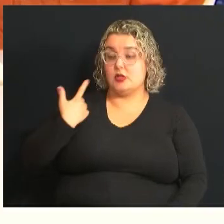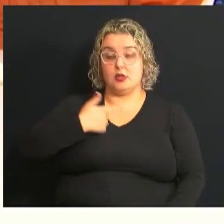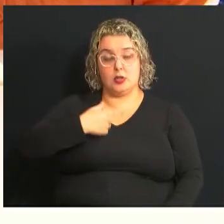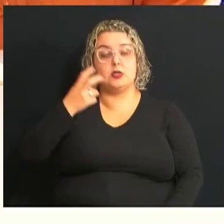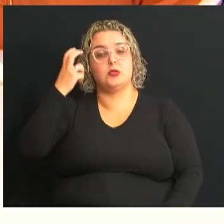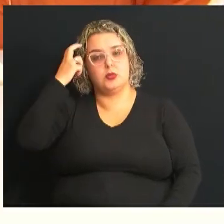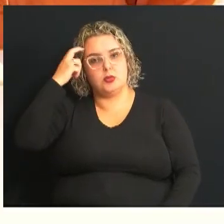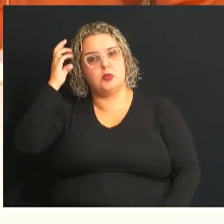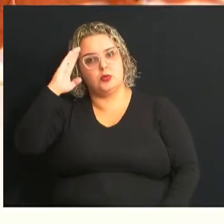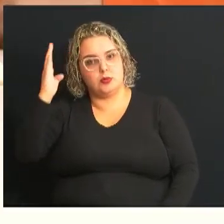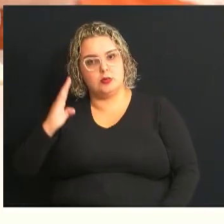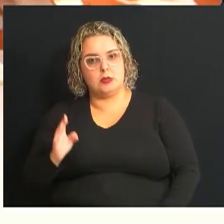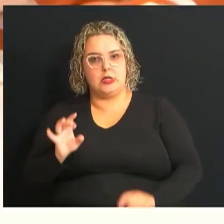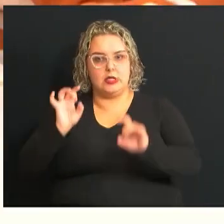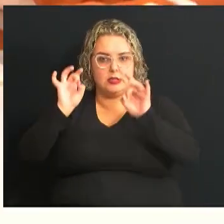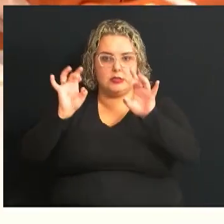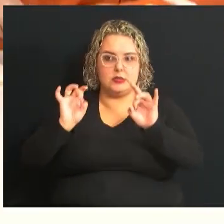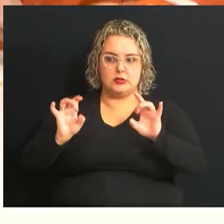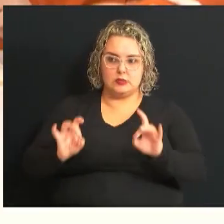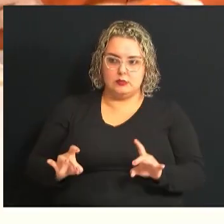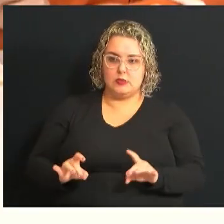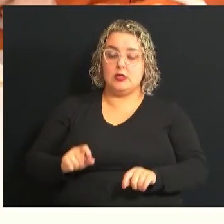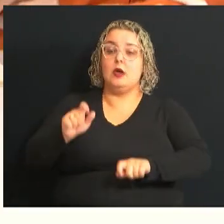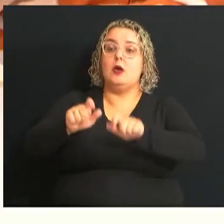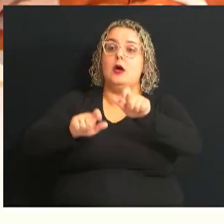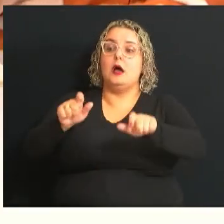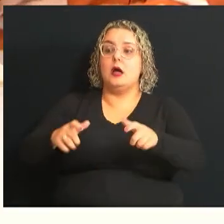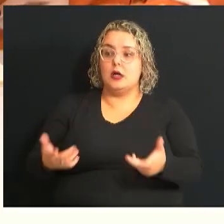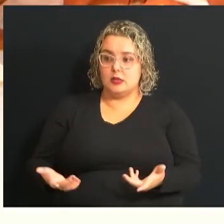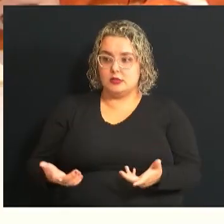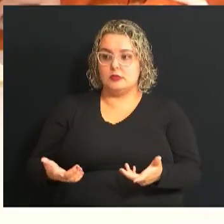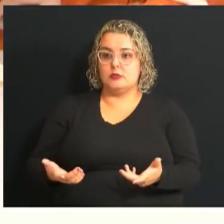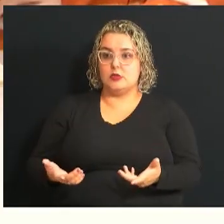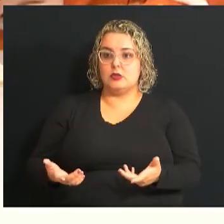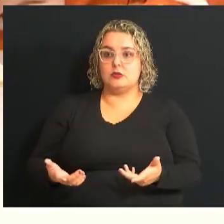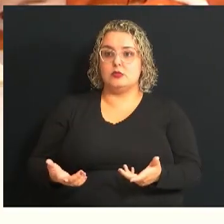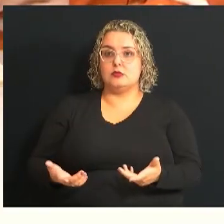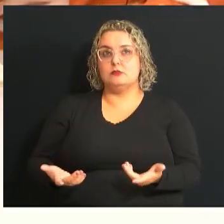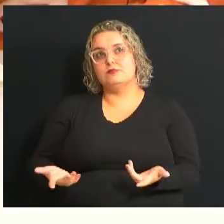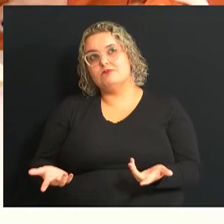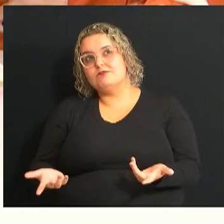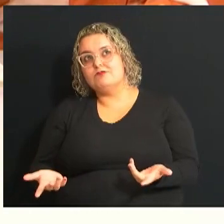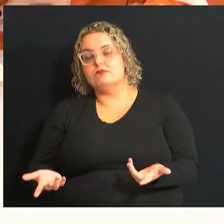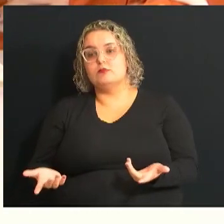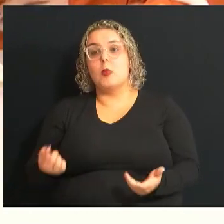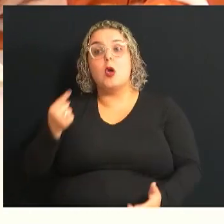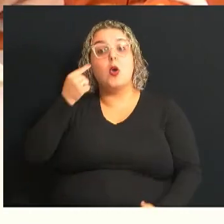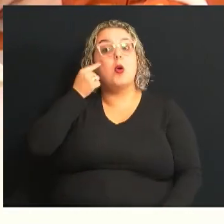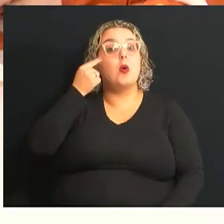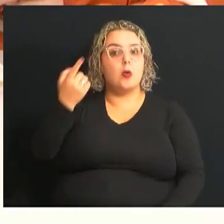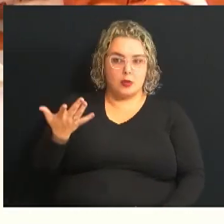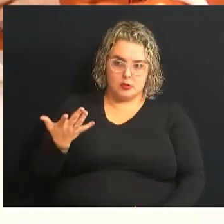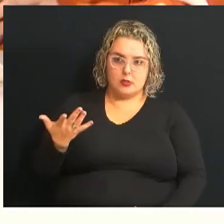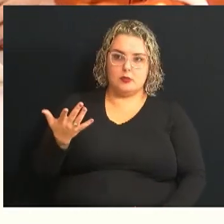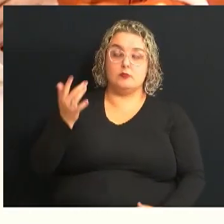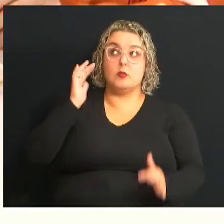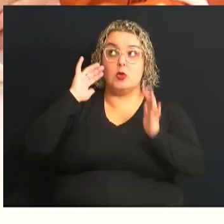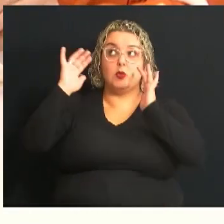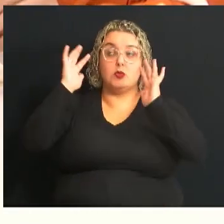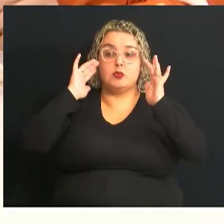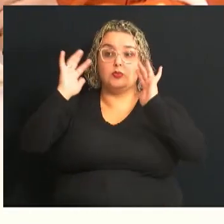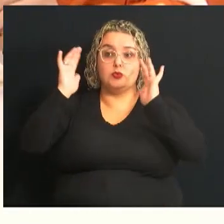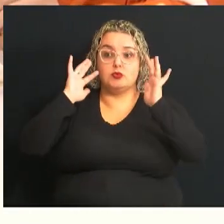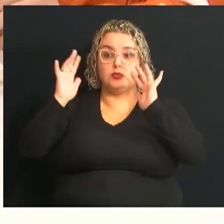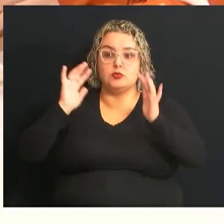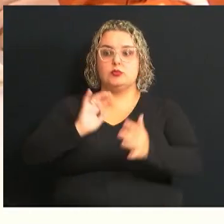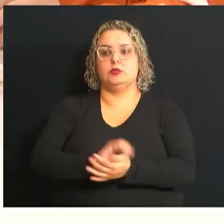em especial, as pessoas ficaram com a ideia, tá no imaginário delas, de que